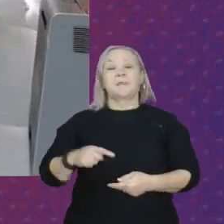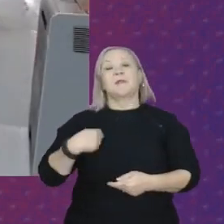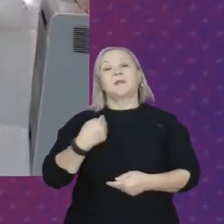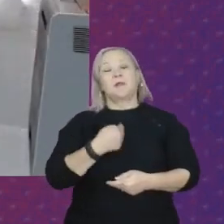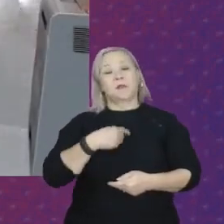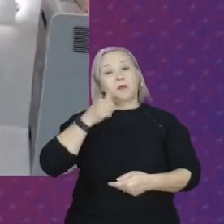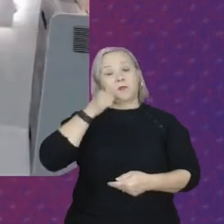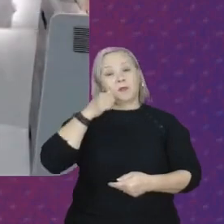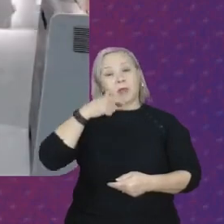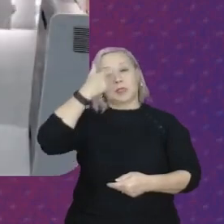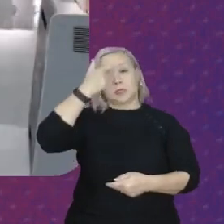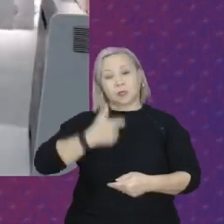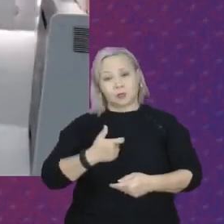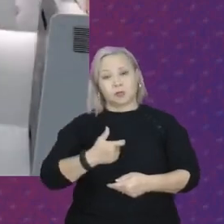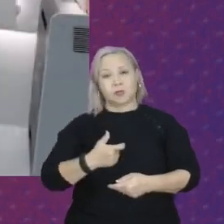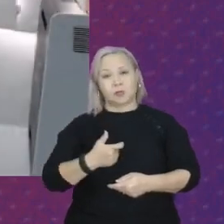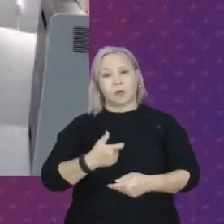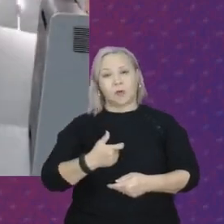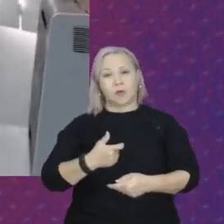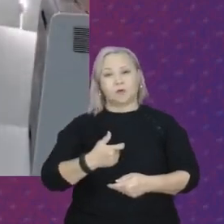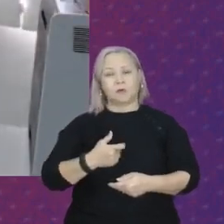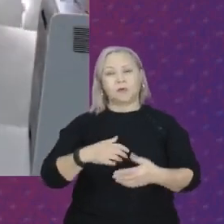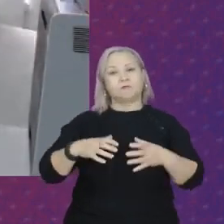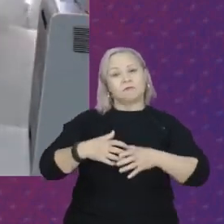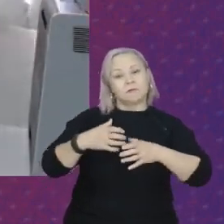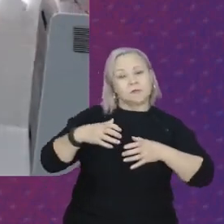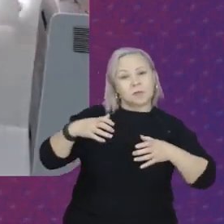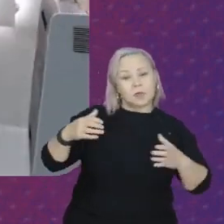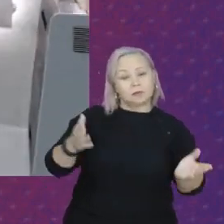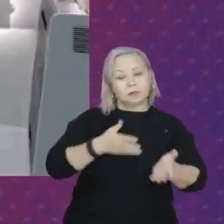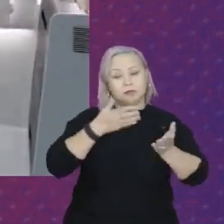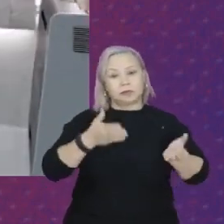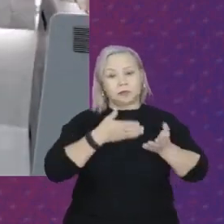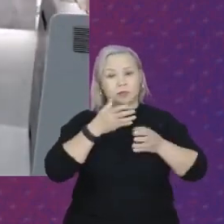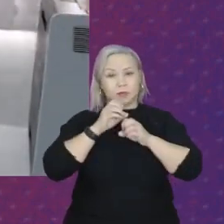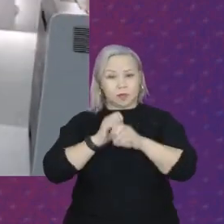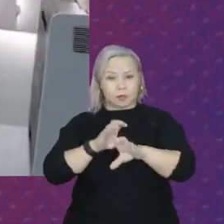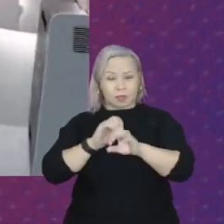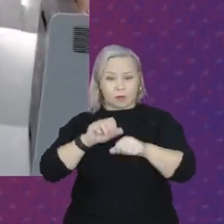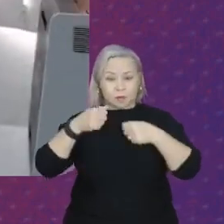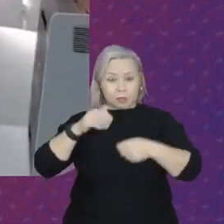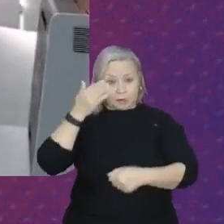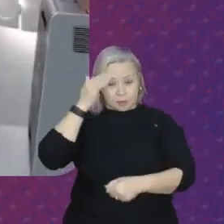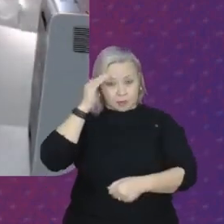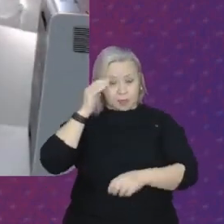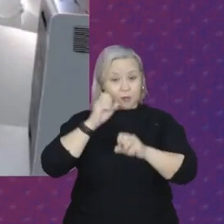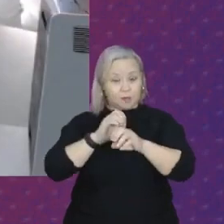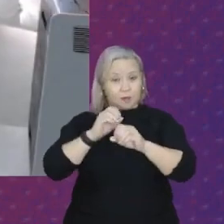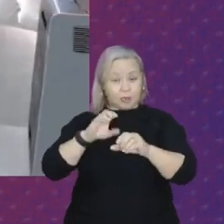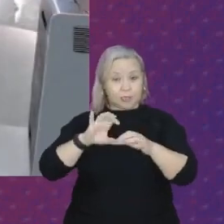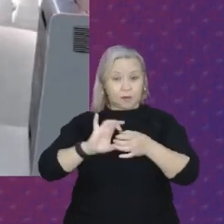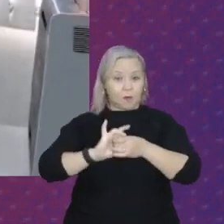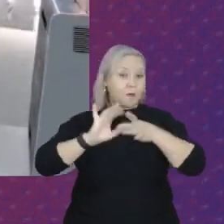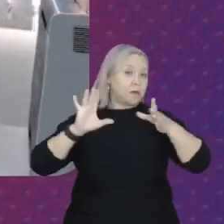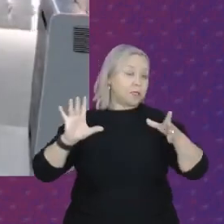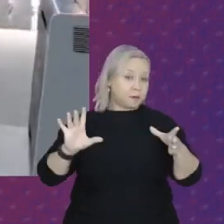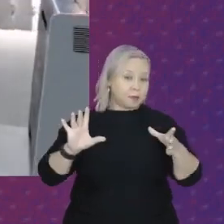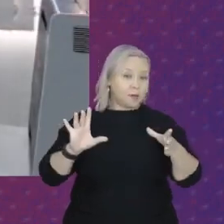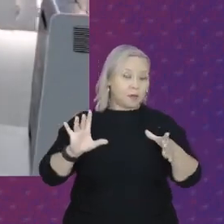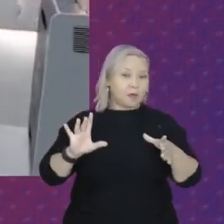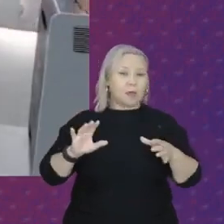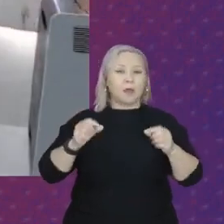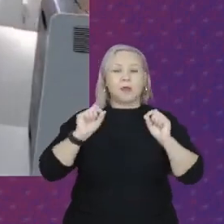que somos a grande força da educação, também precisamos entender que uma educação emancipadora